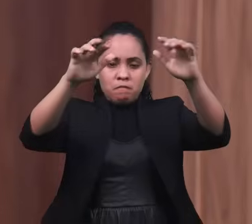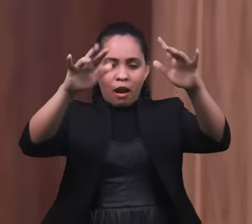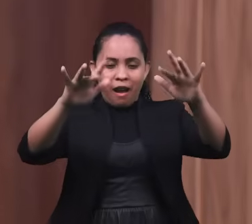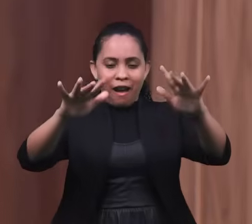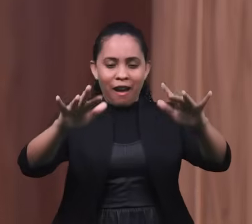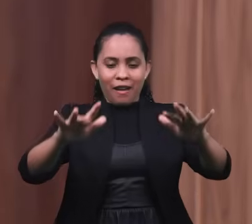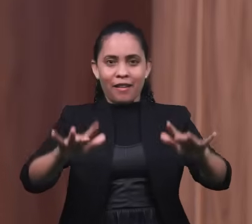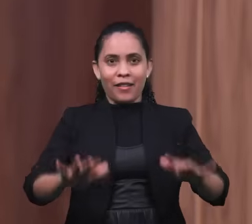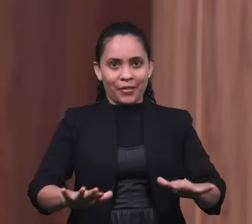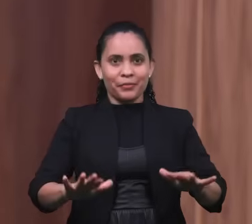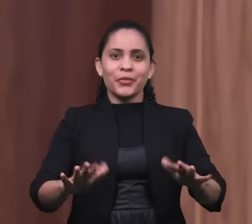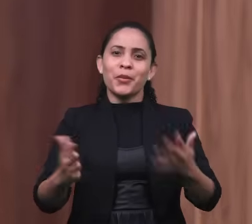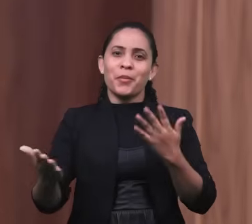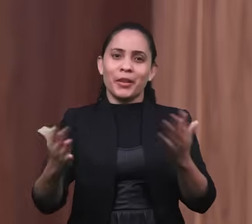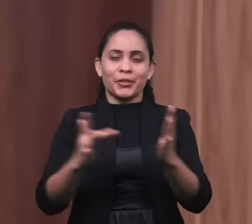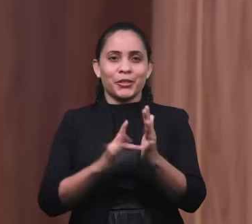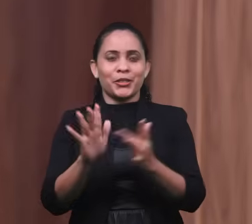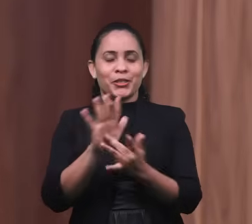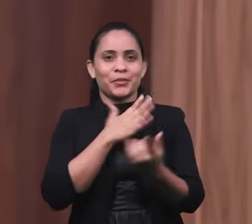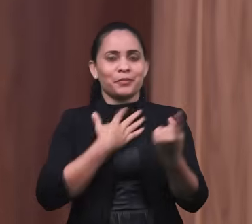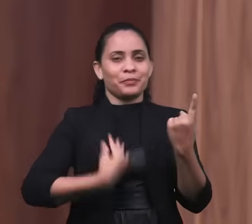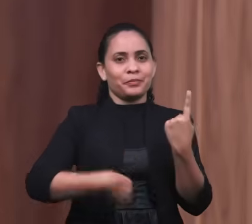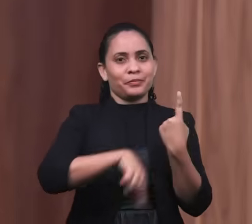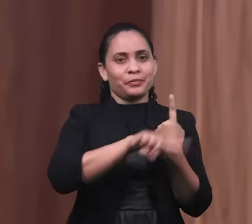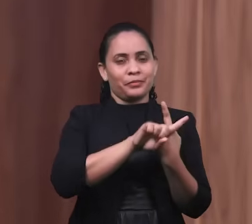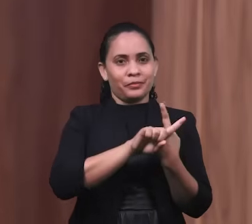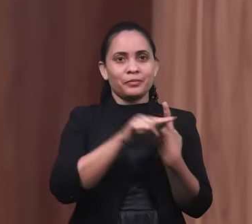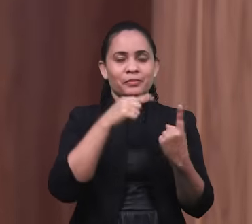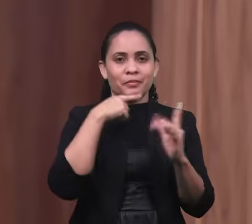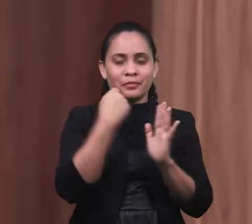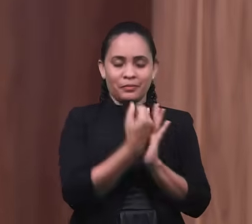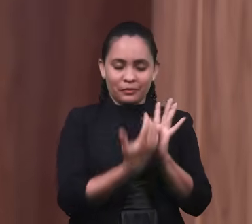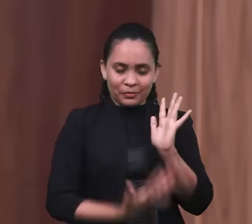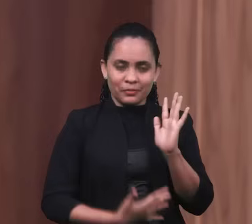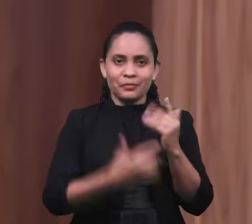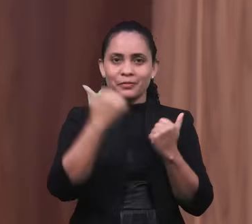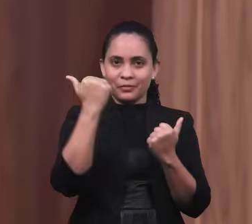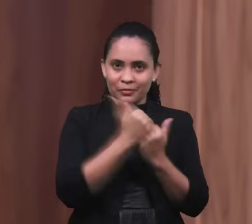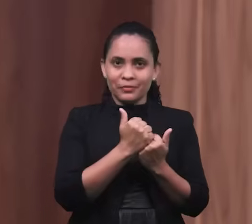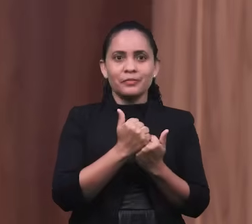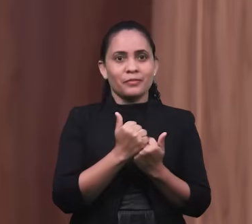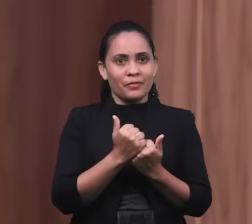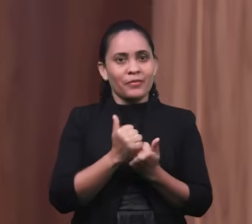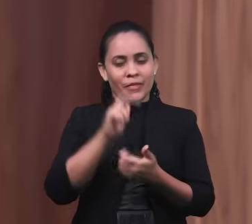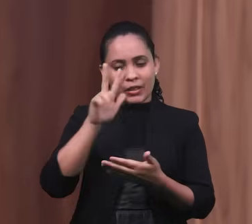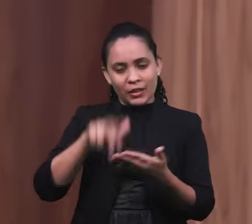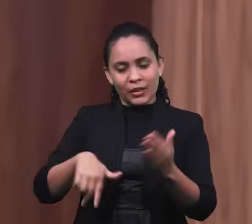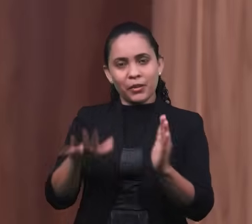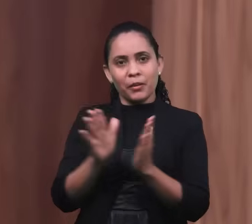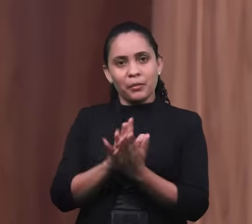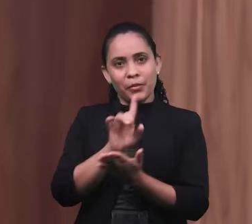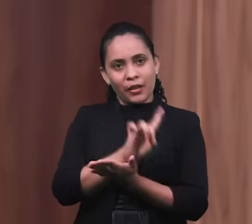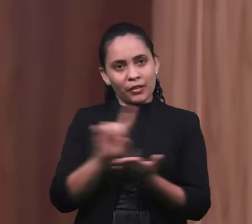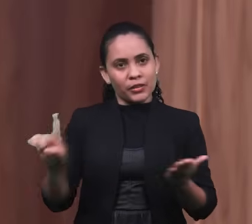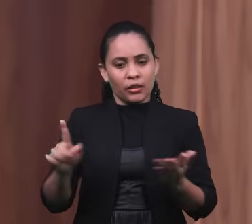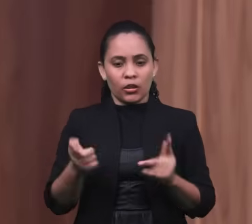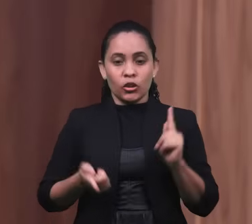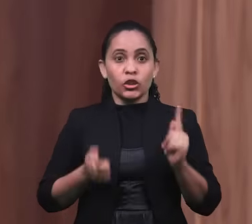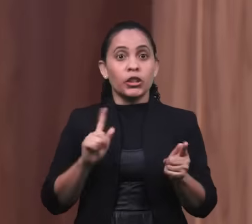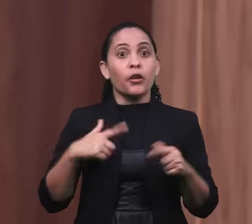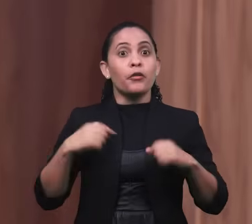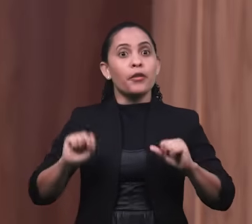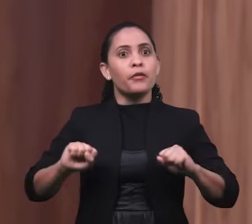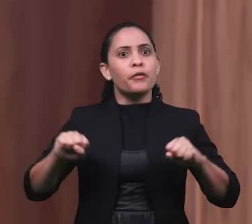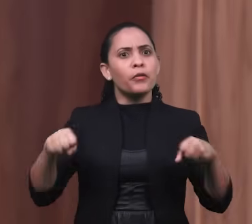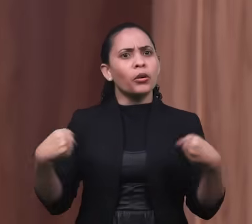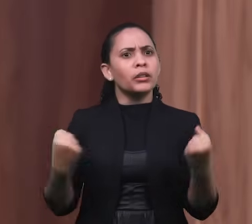Jesus morreu na cruz do Calvário por nós. Então, vivendo essas experiências, lendo a palavra, que na verdade Gideão foi fortificado